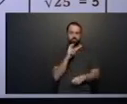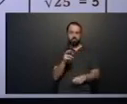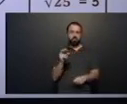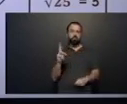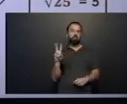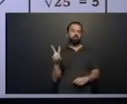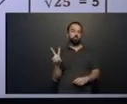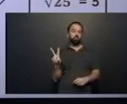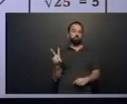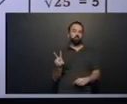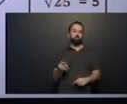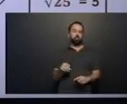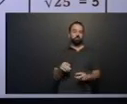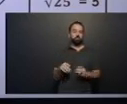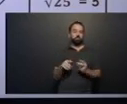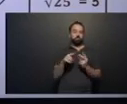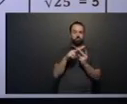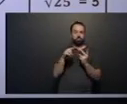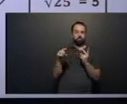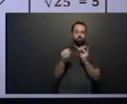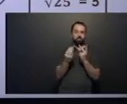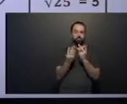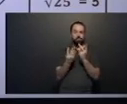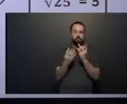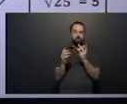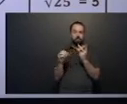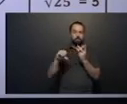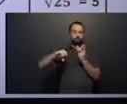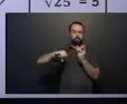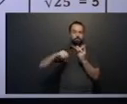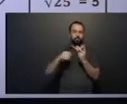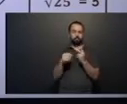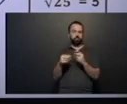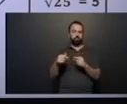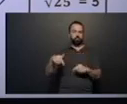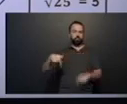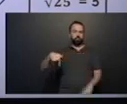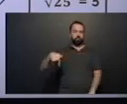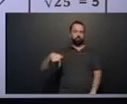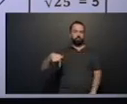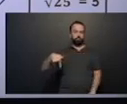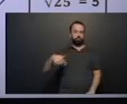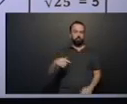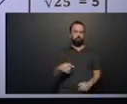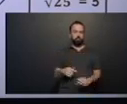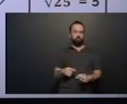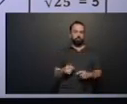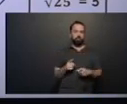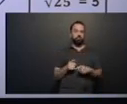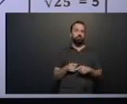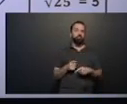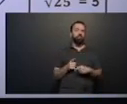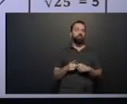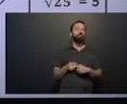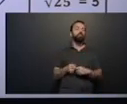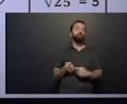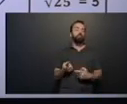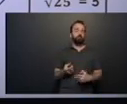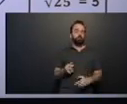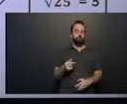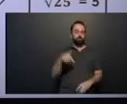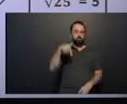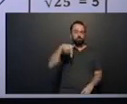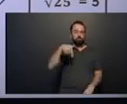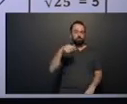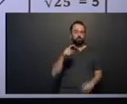aqui eu coloquei o 49, raiz quadrada de 49 é 7. Por que a raiz quadrada de 49 é 7?